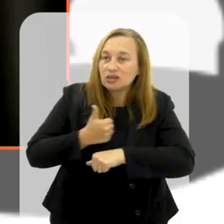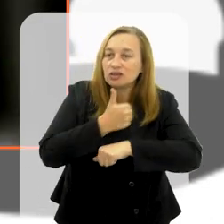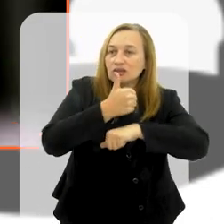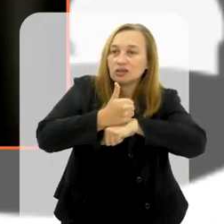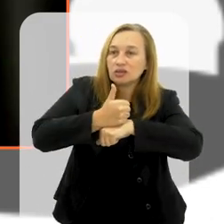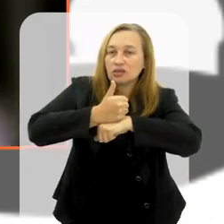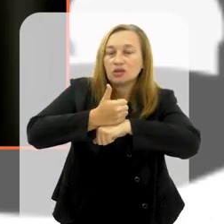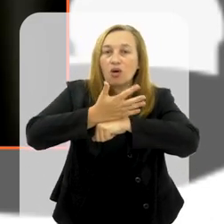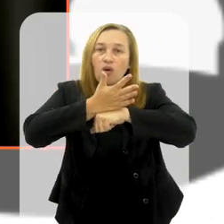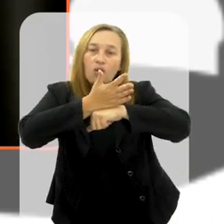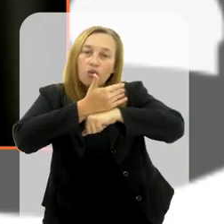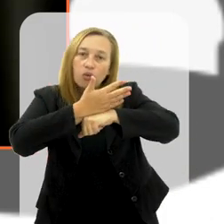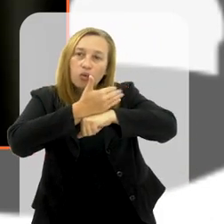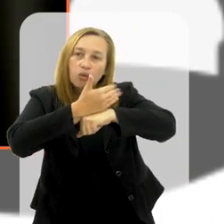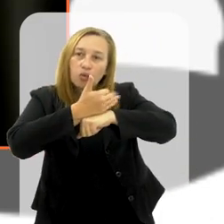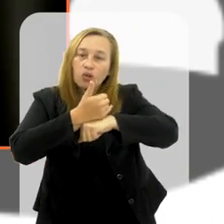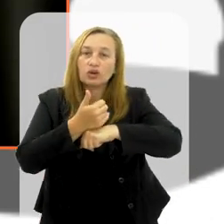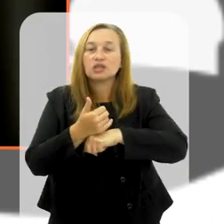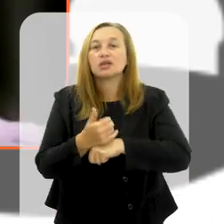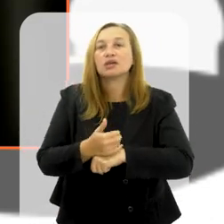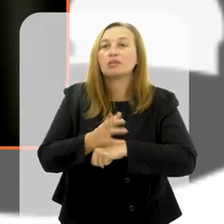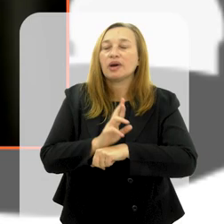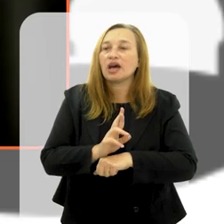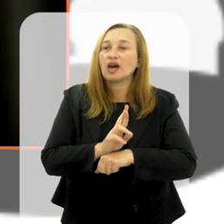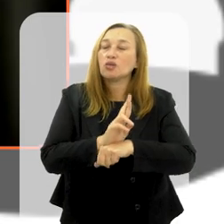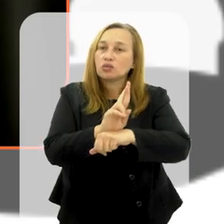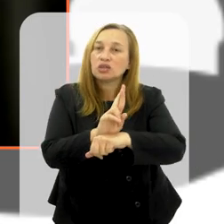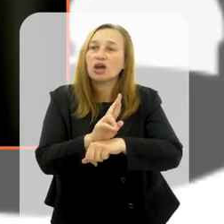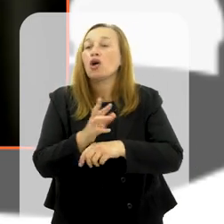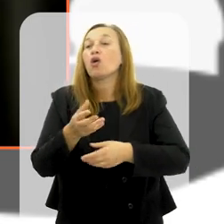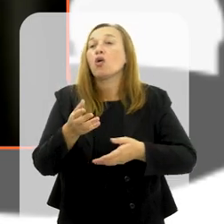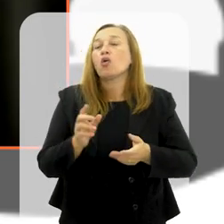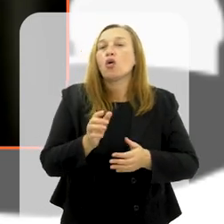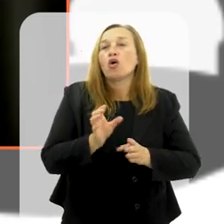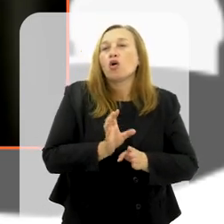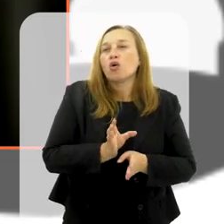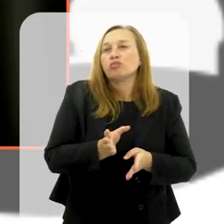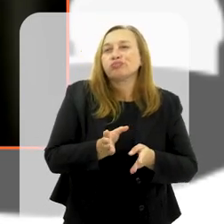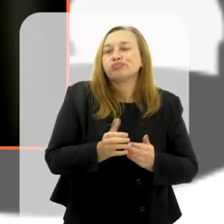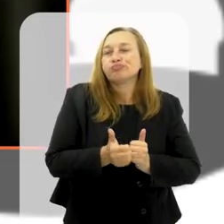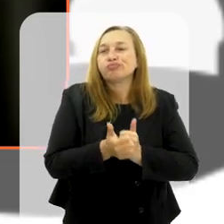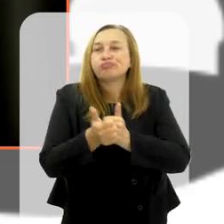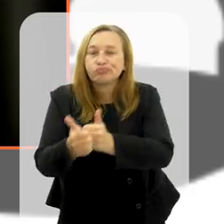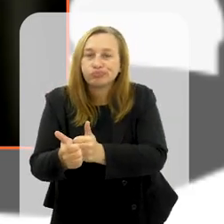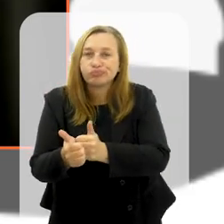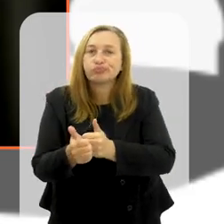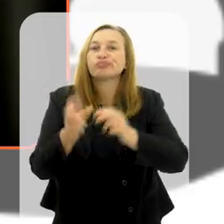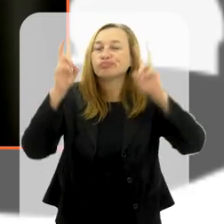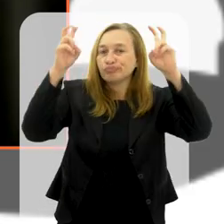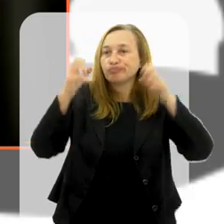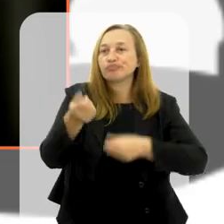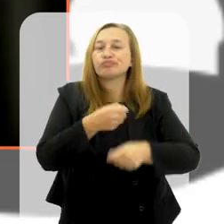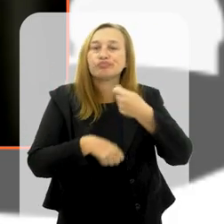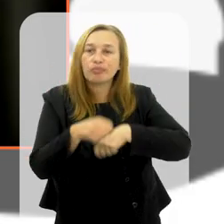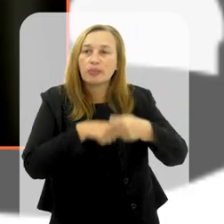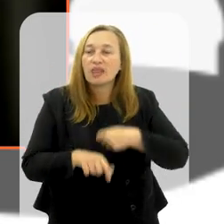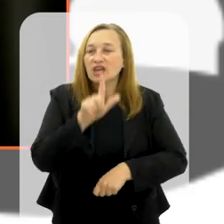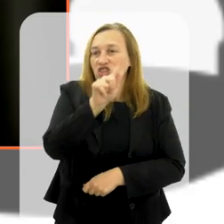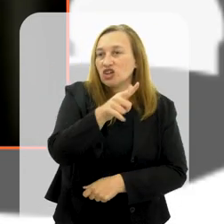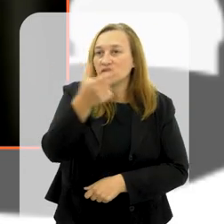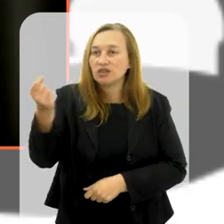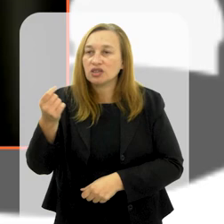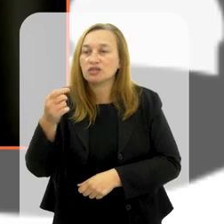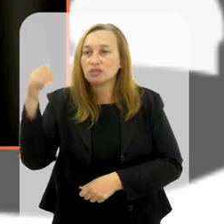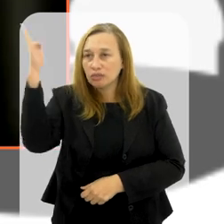as reuniões, os temas, as negociações na área política do G20. Quem conduz hoje o G20